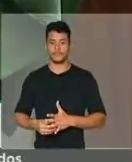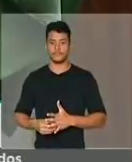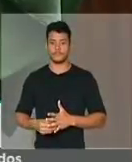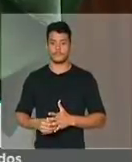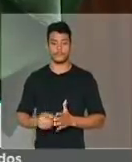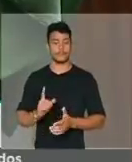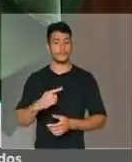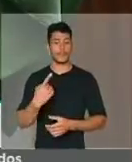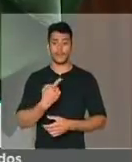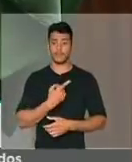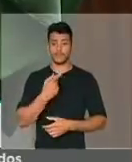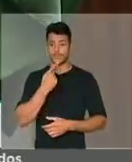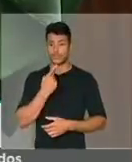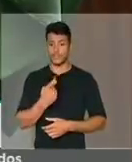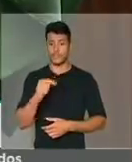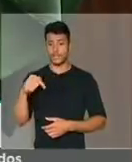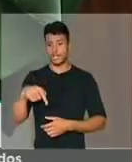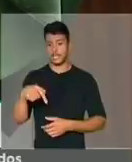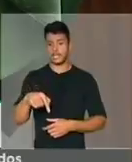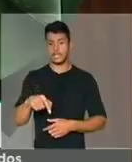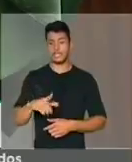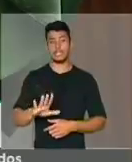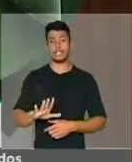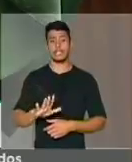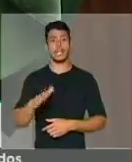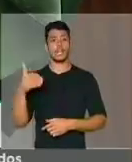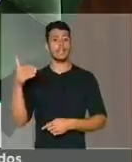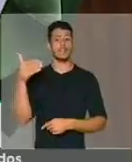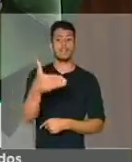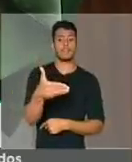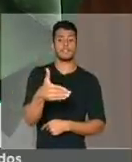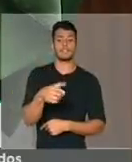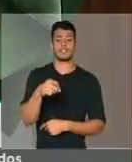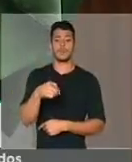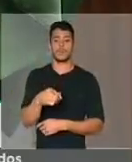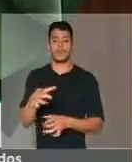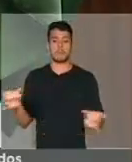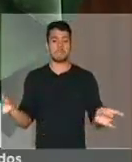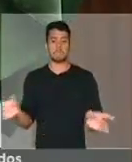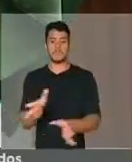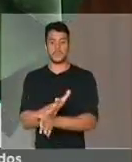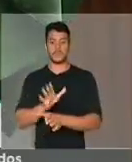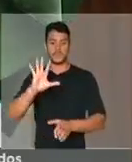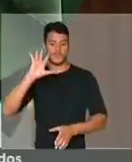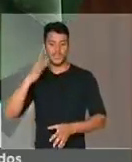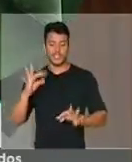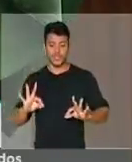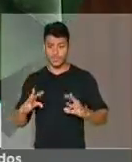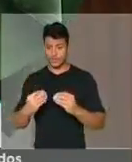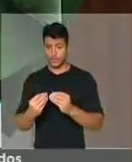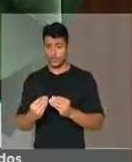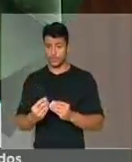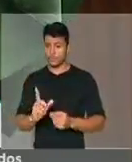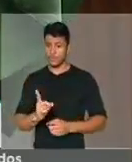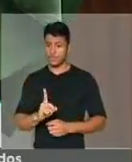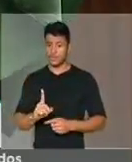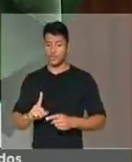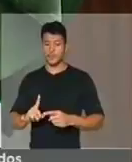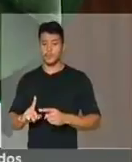Não está se dizendo aqui, deputado Pedro Paulo, que a intervenção será a panaceia para o Rio de Janeiro.